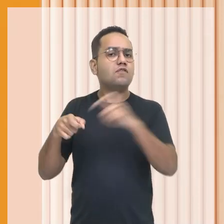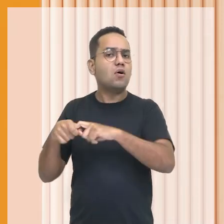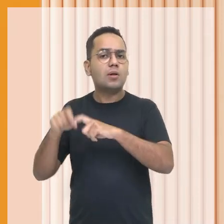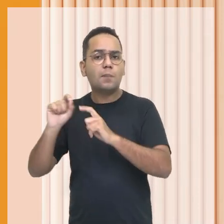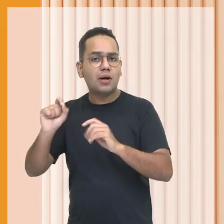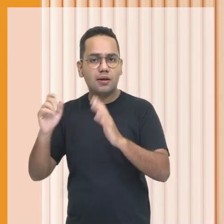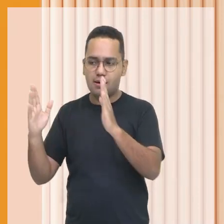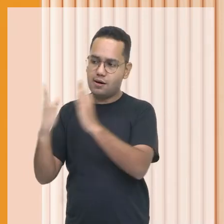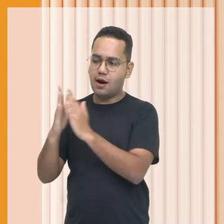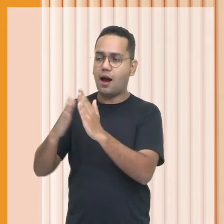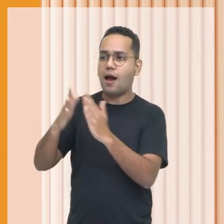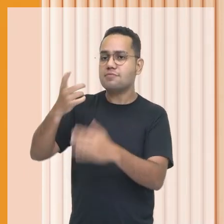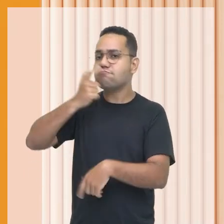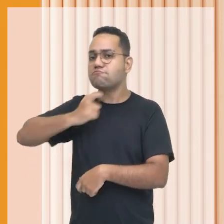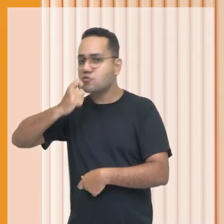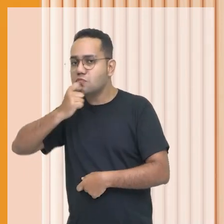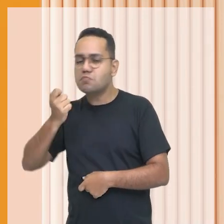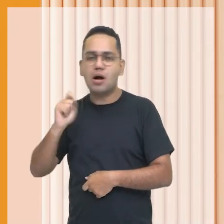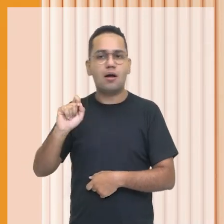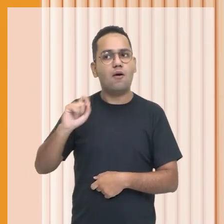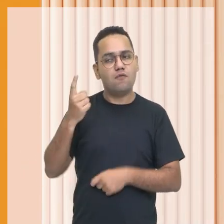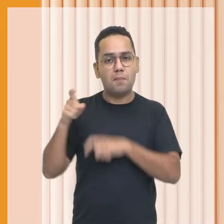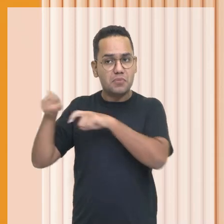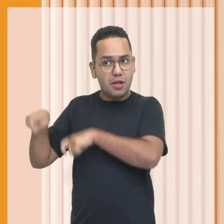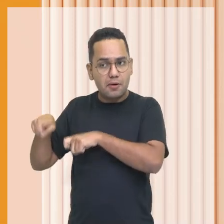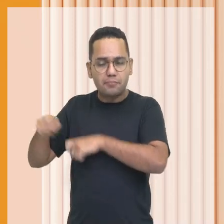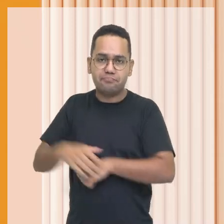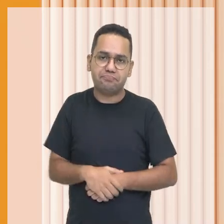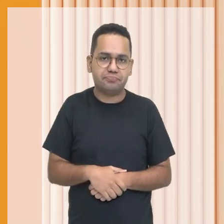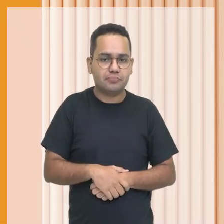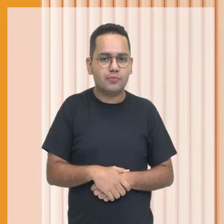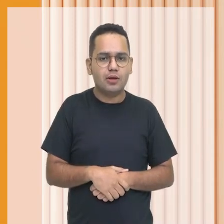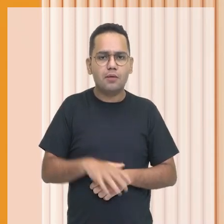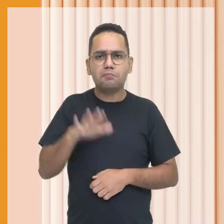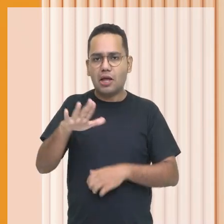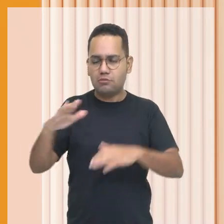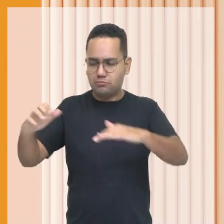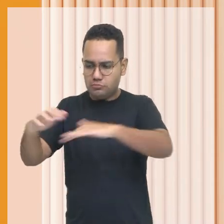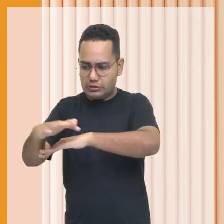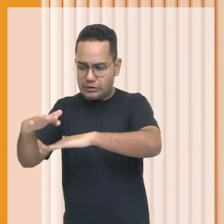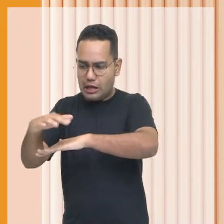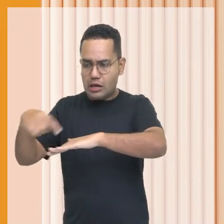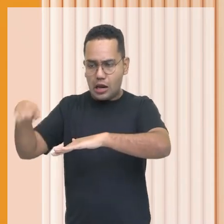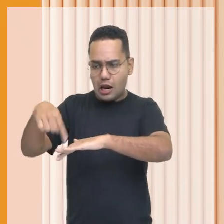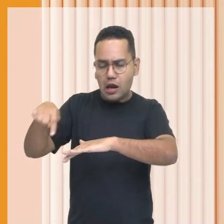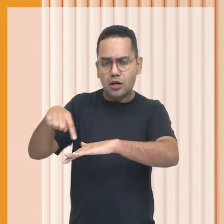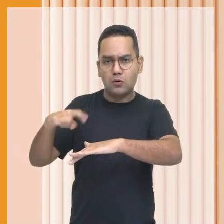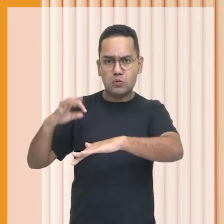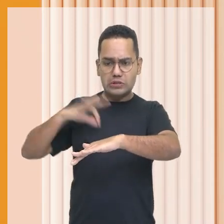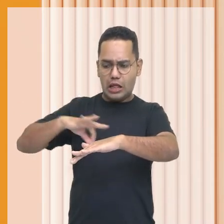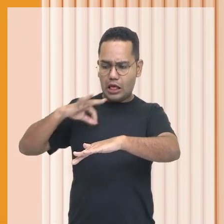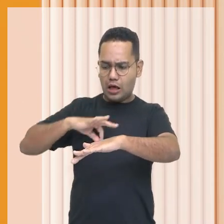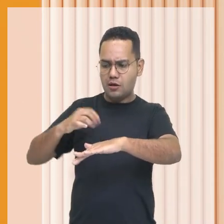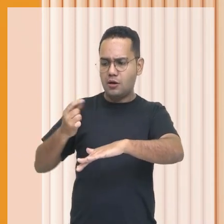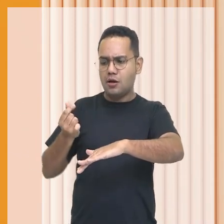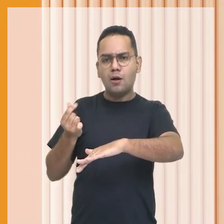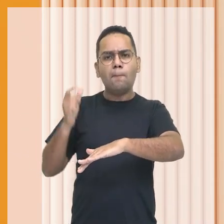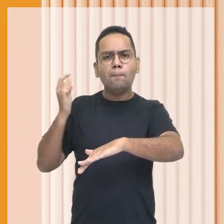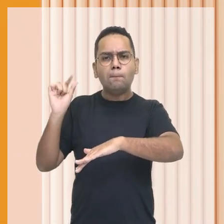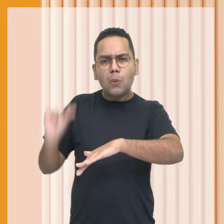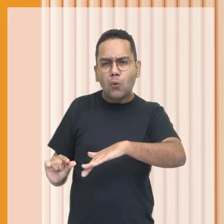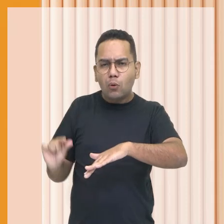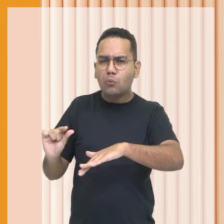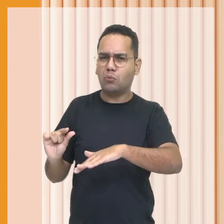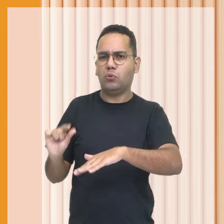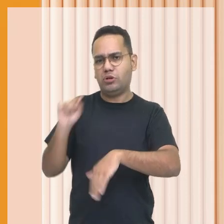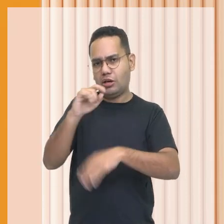interior porque não tem condições de se manter na cidade, porque o valor que ganham é insuficiente para acompanhar o valor de tudo que